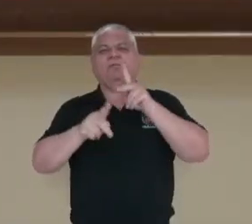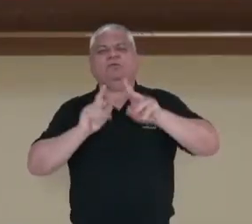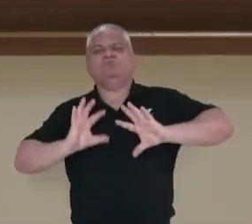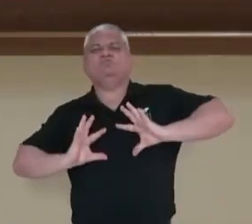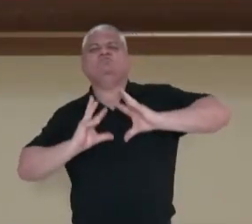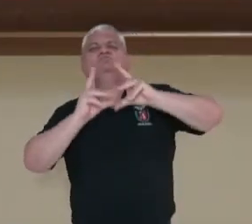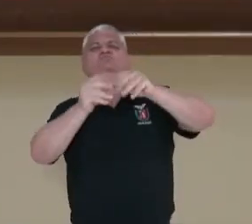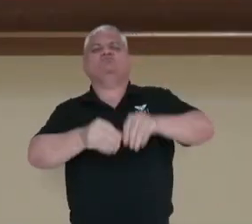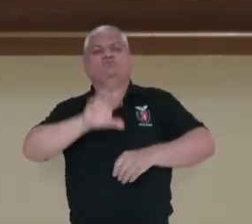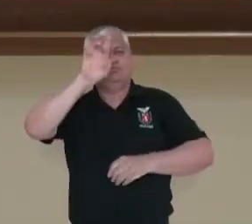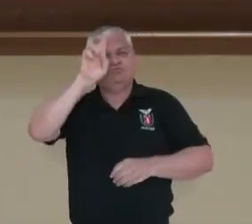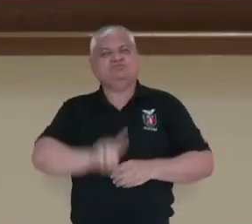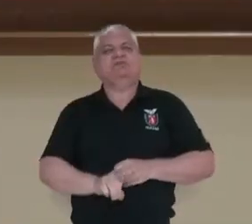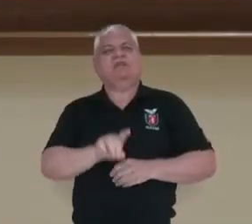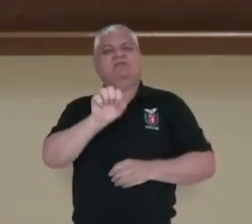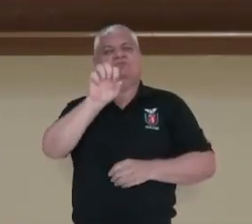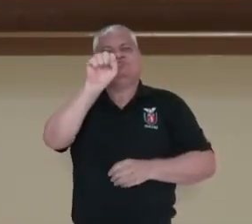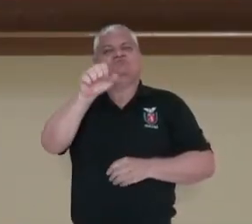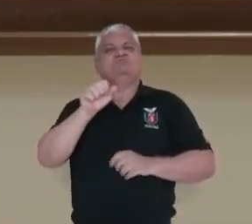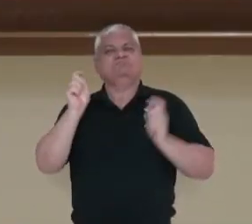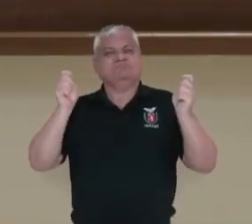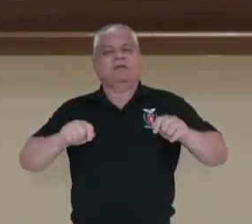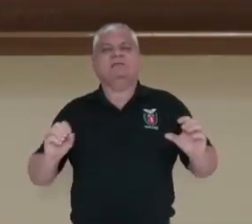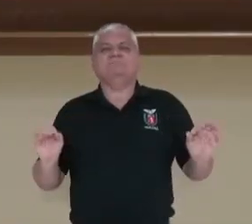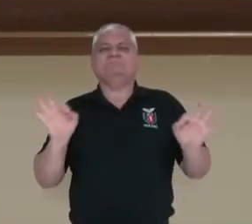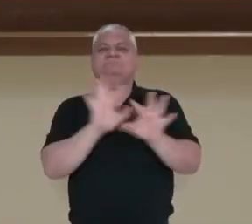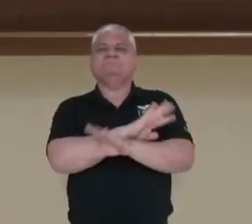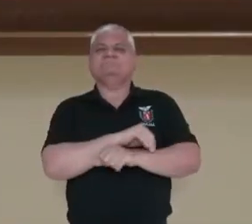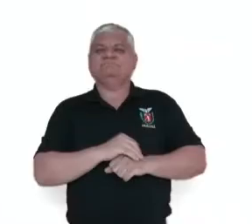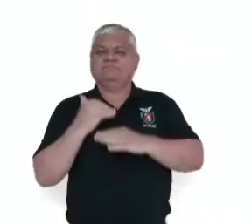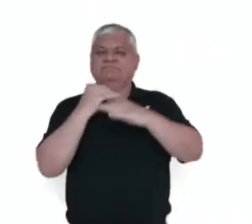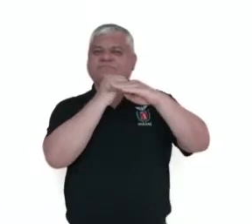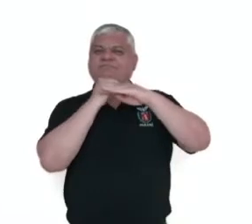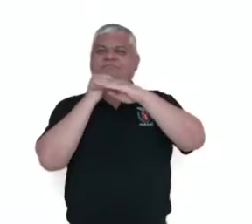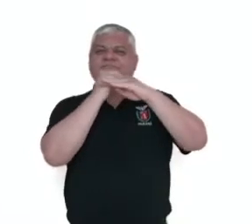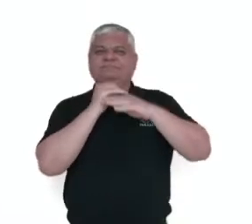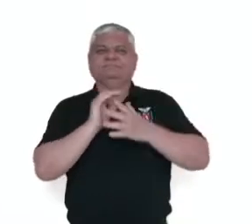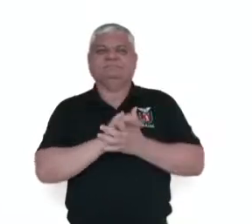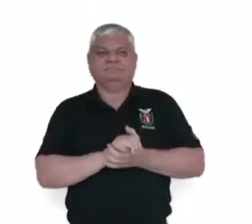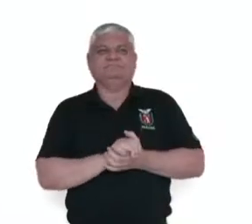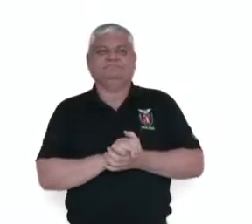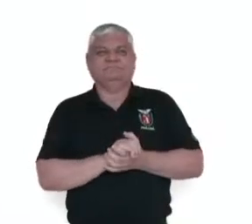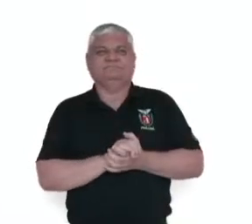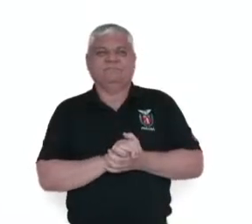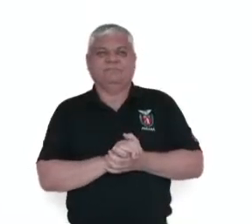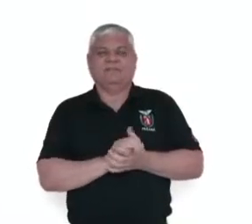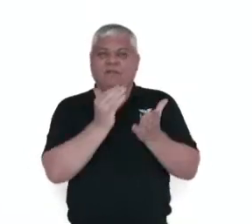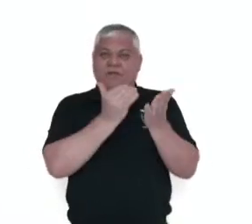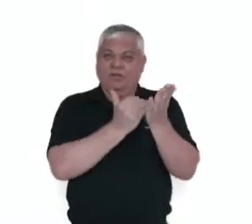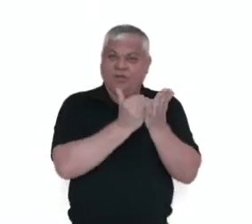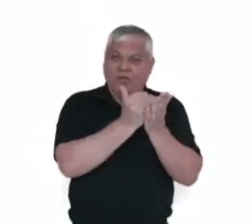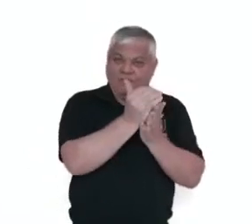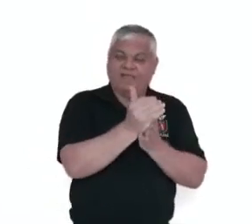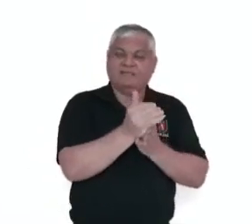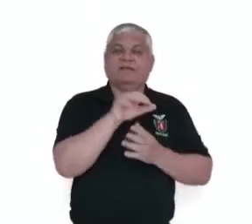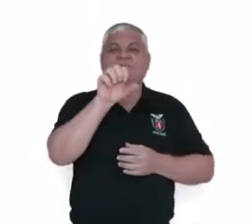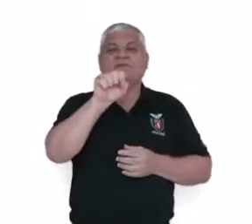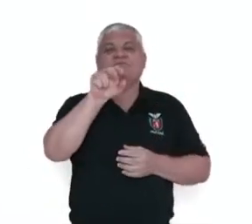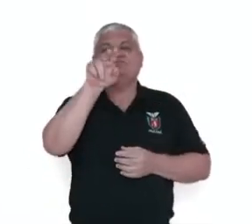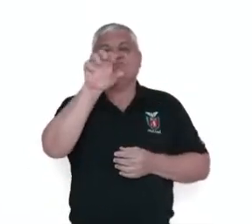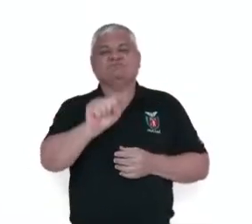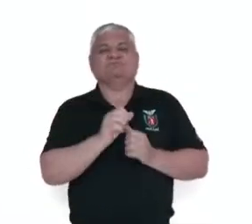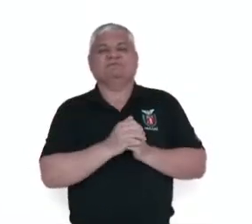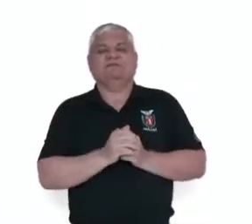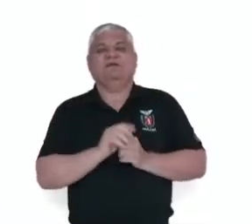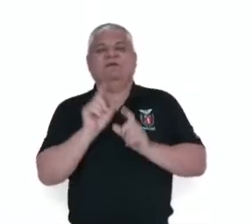todos, aí o cidadão se torna mais completo. No começo dos anos 90, é pelo SUS que se erradicam